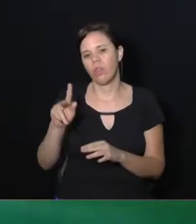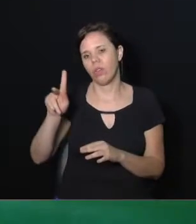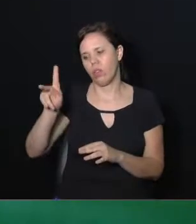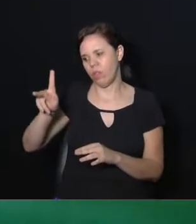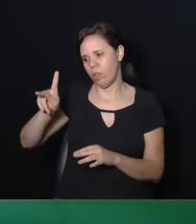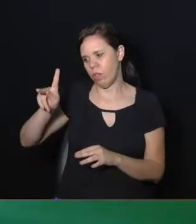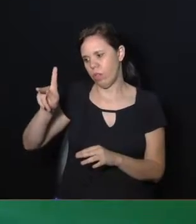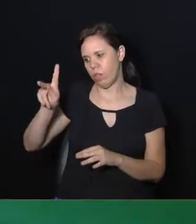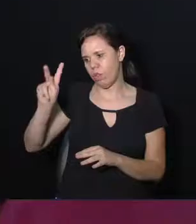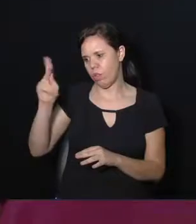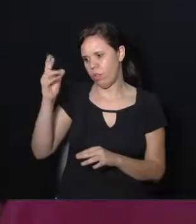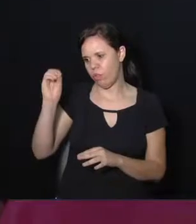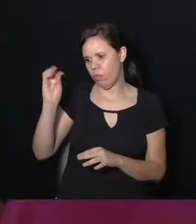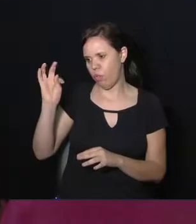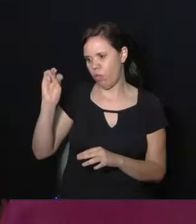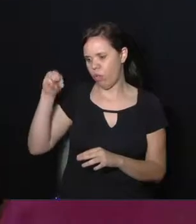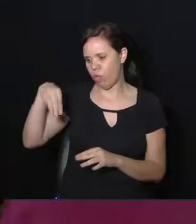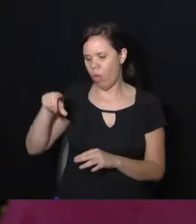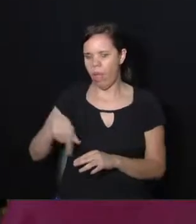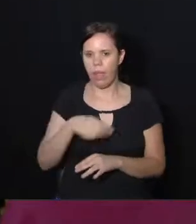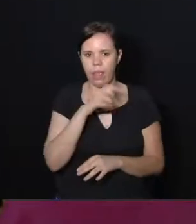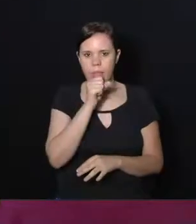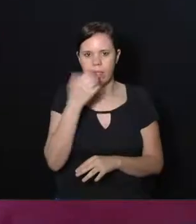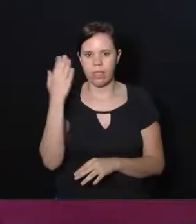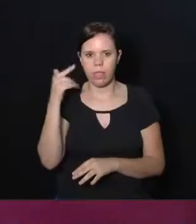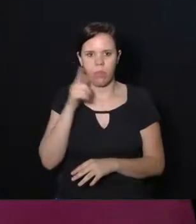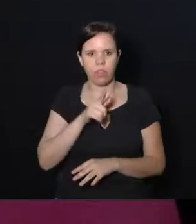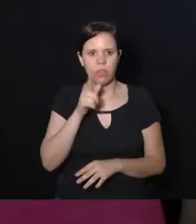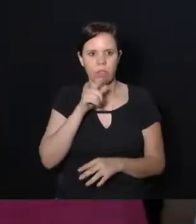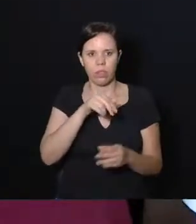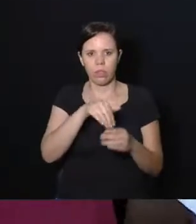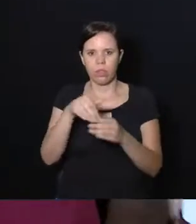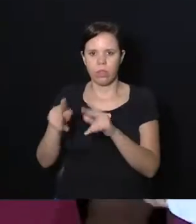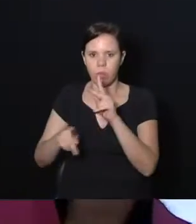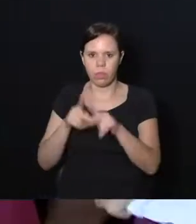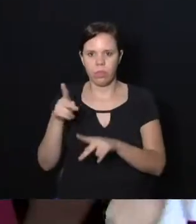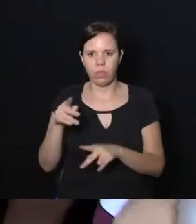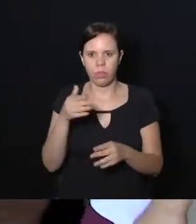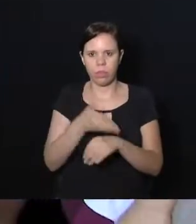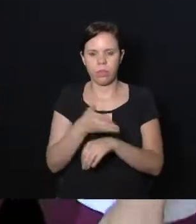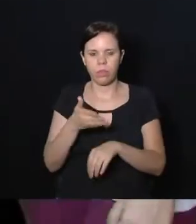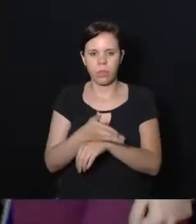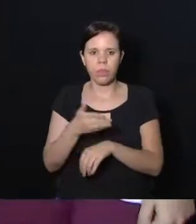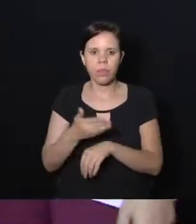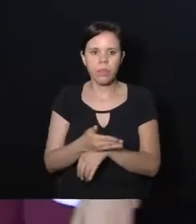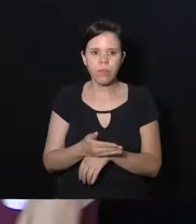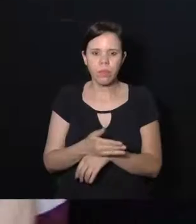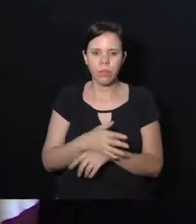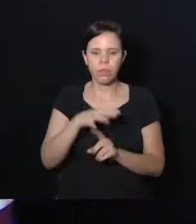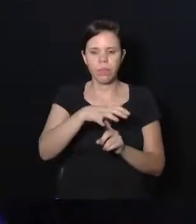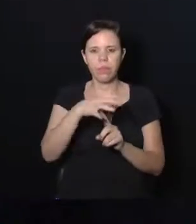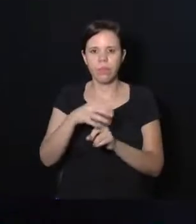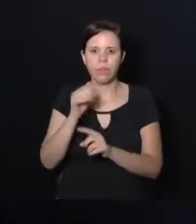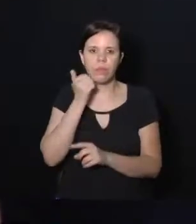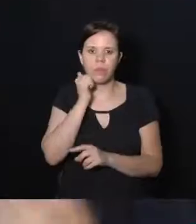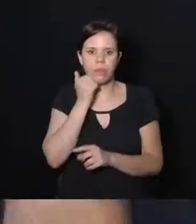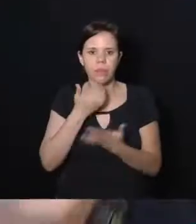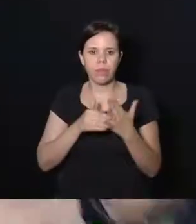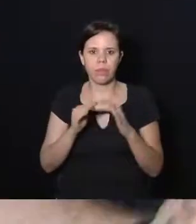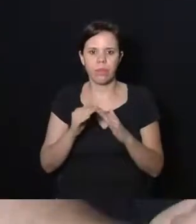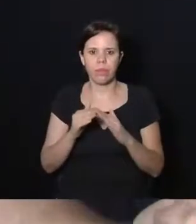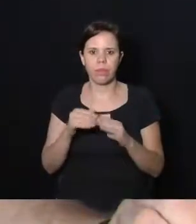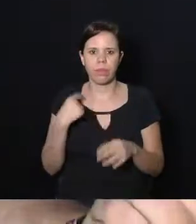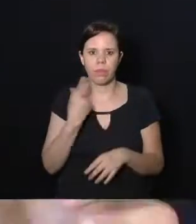foi o sábado dessa turma que tentou conquistar o eleitor que participava de uma feira de ciências na escola. A